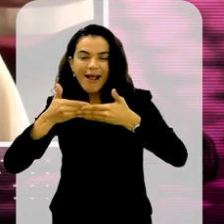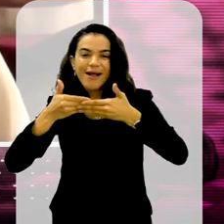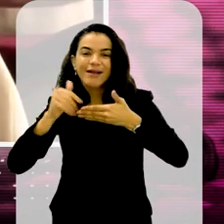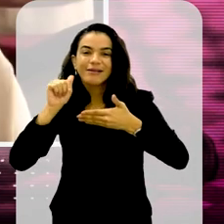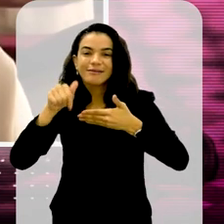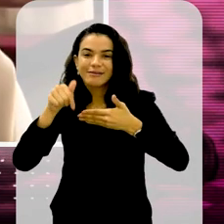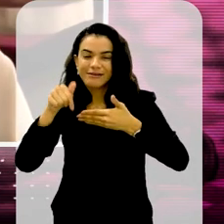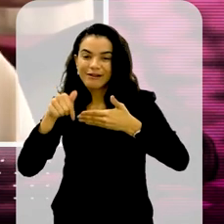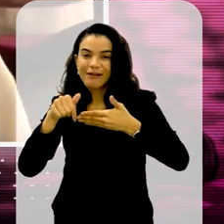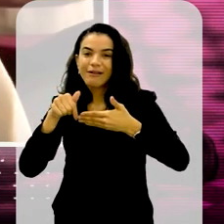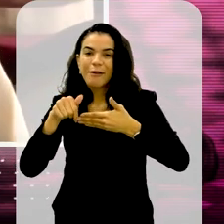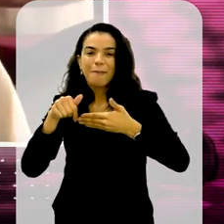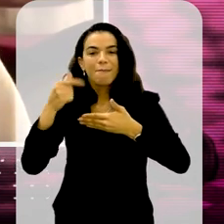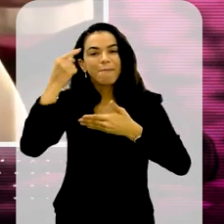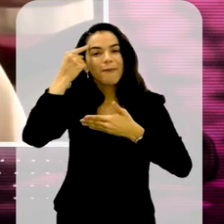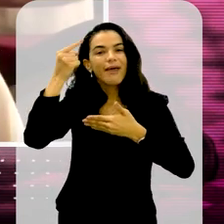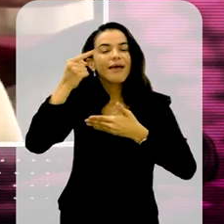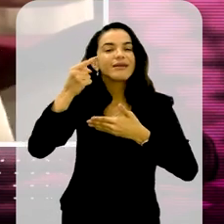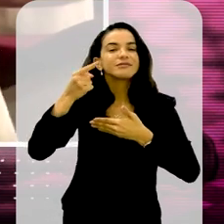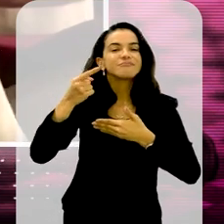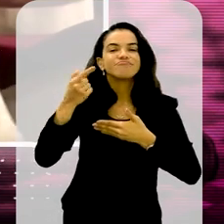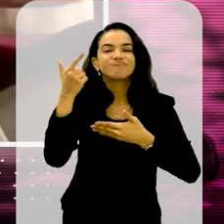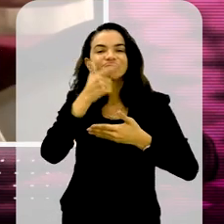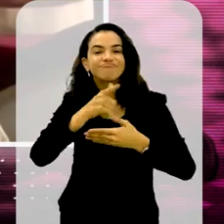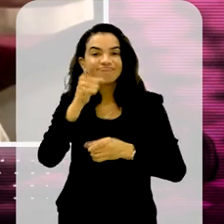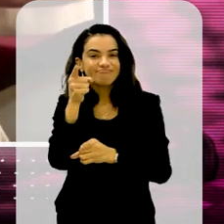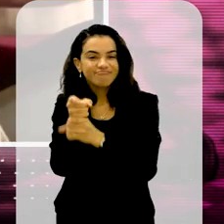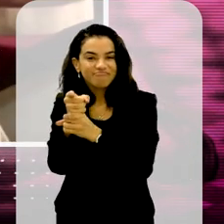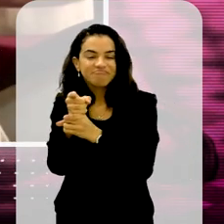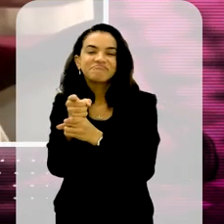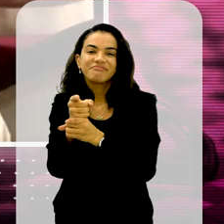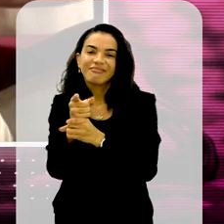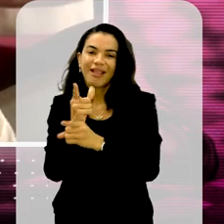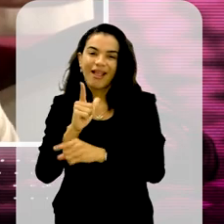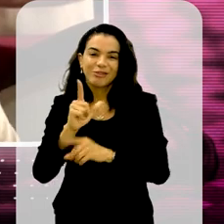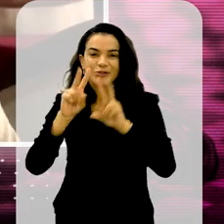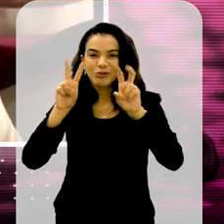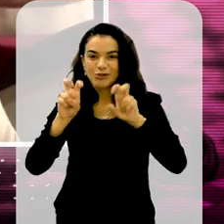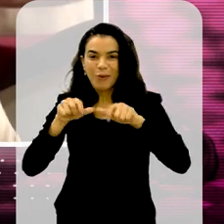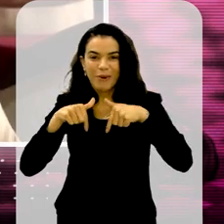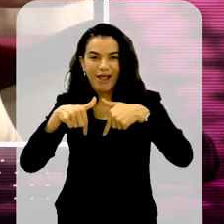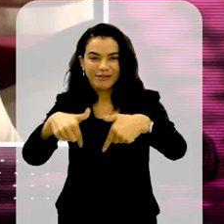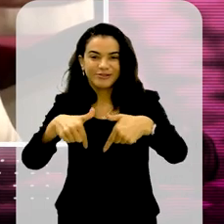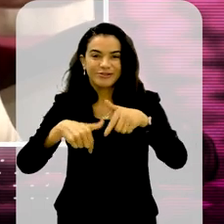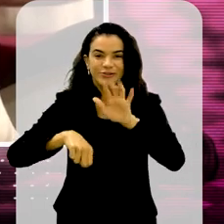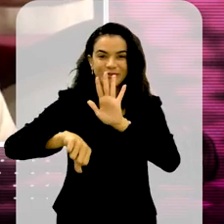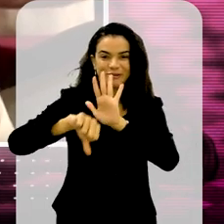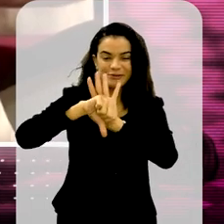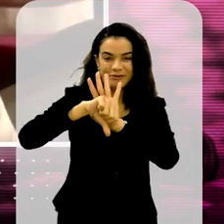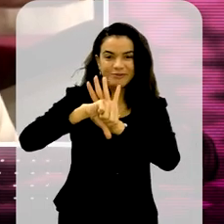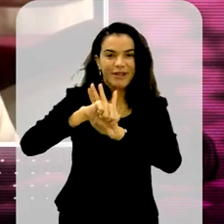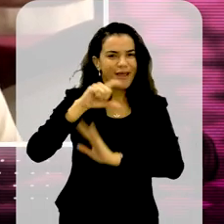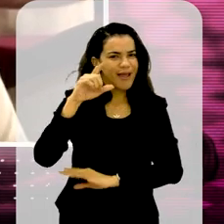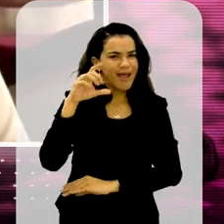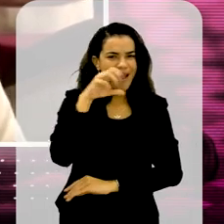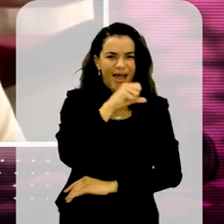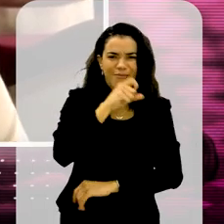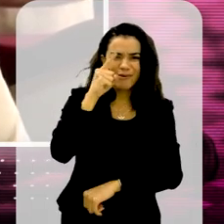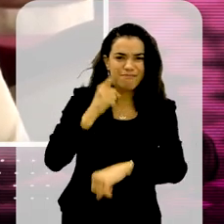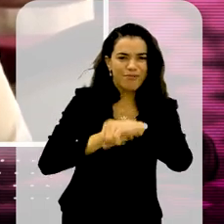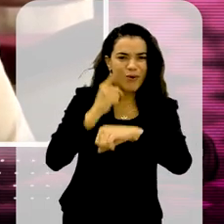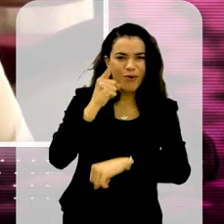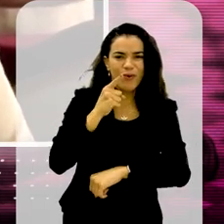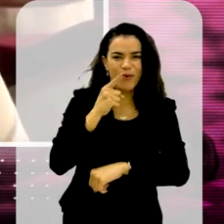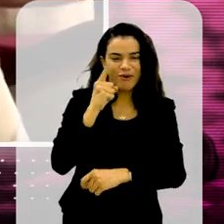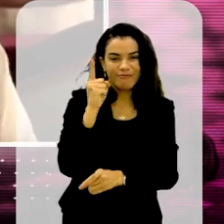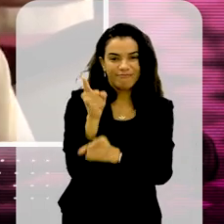facilmente desmantelado quando a gente fala em atos criminosos. Então, é muito rápida a identificação.